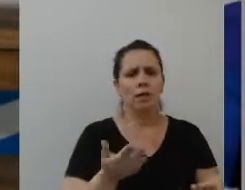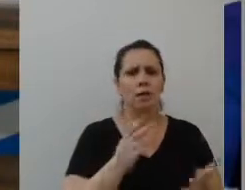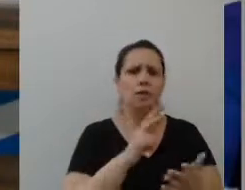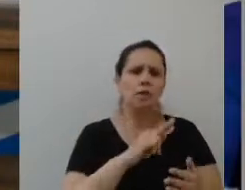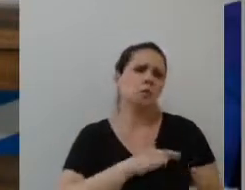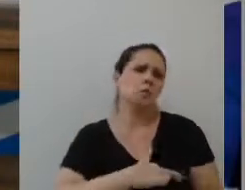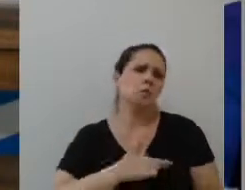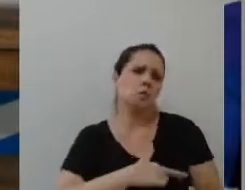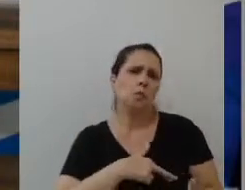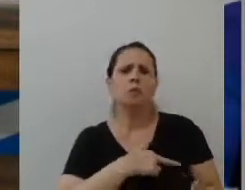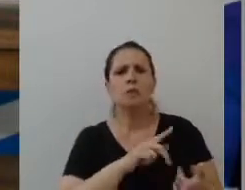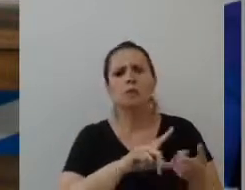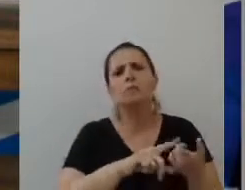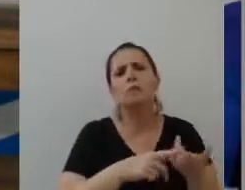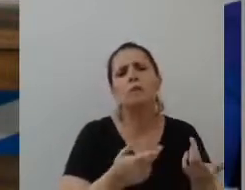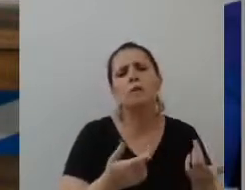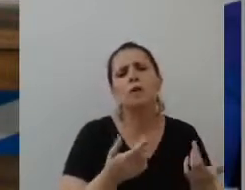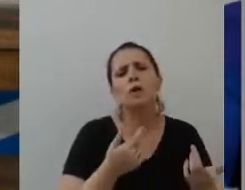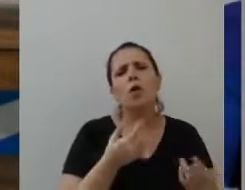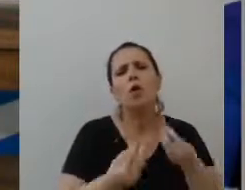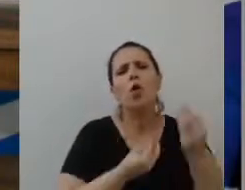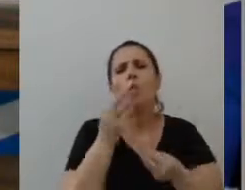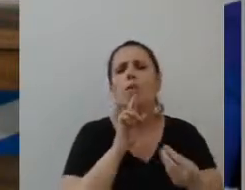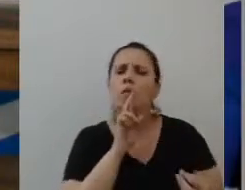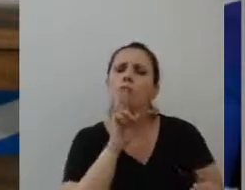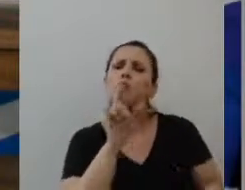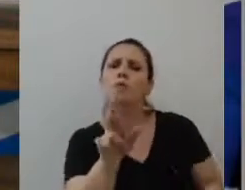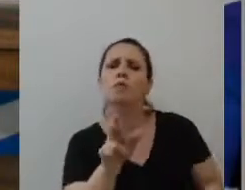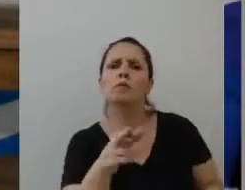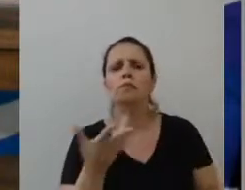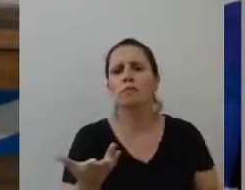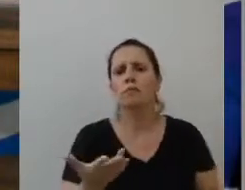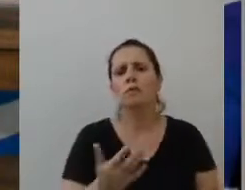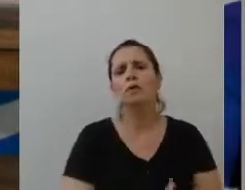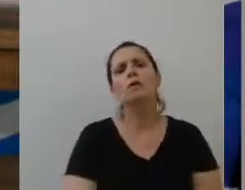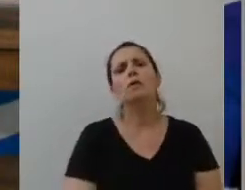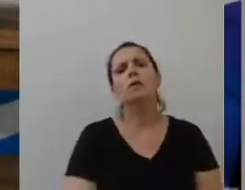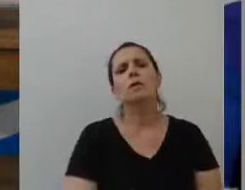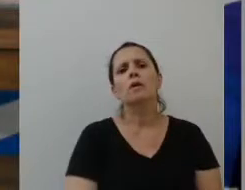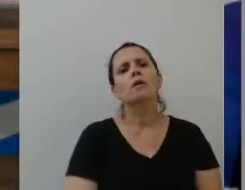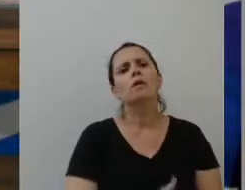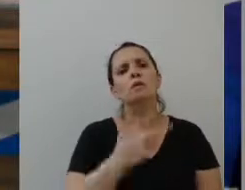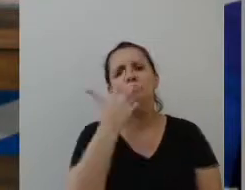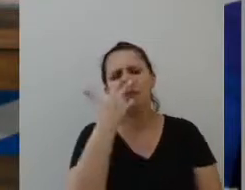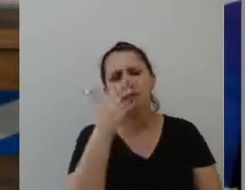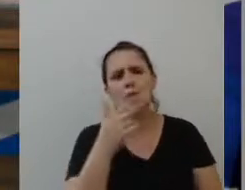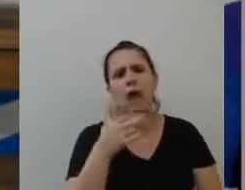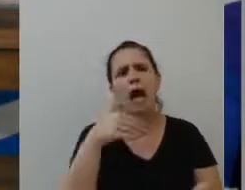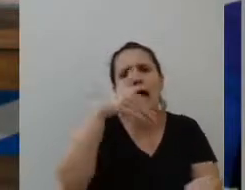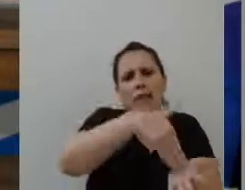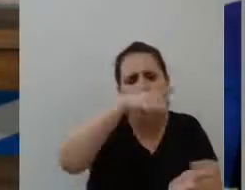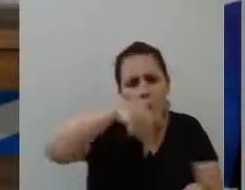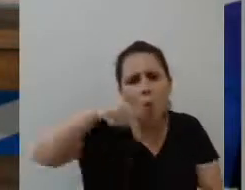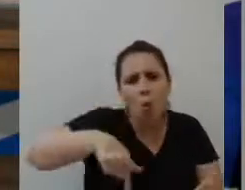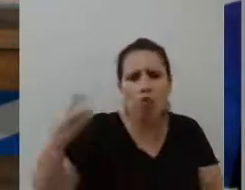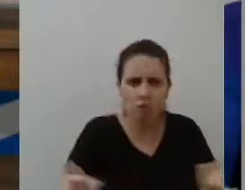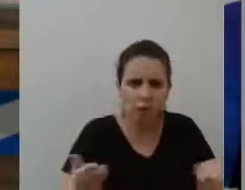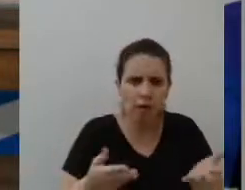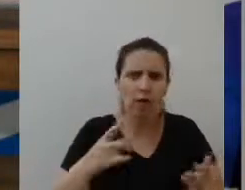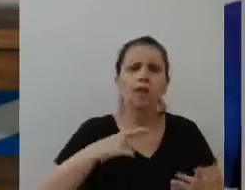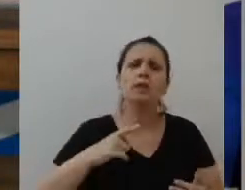essa pergunta aí, eu digo, como é que eu responderia essa pergunta para você? Numa boa. Eu acho que até os dias de hoje, a gente